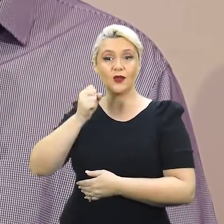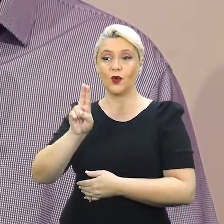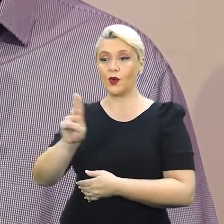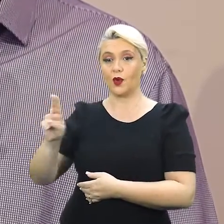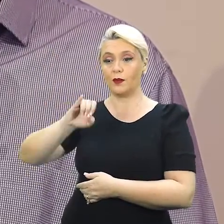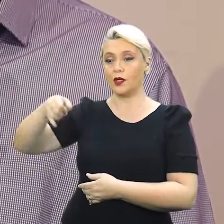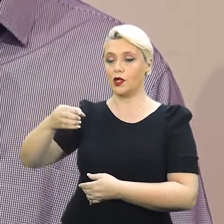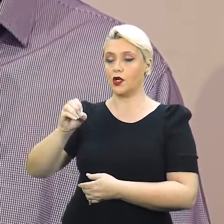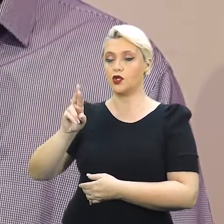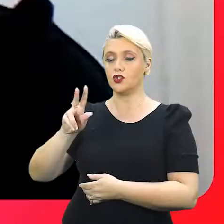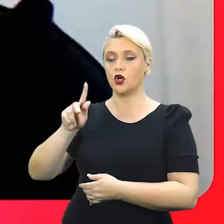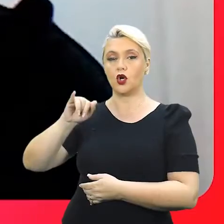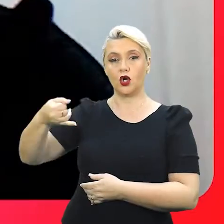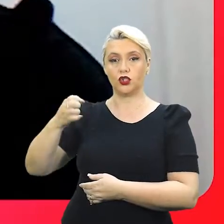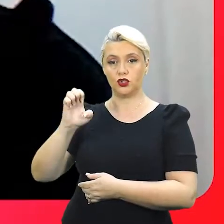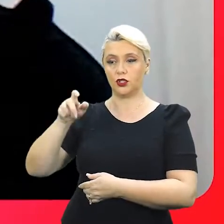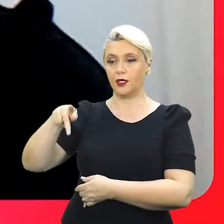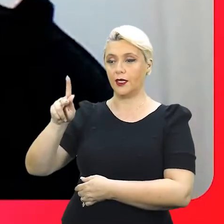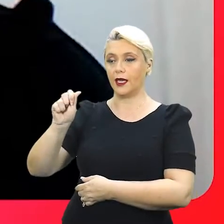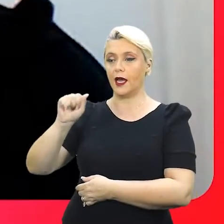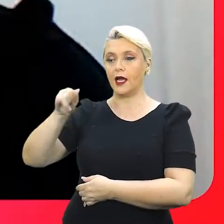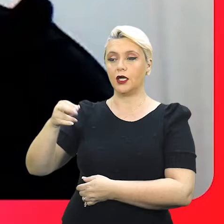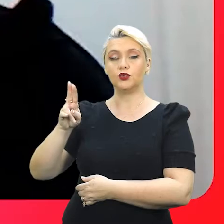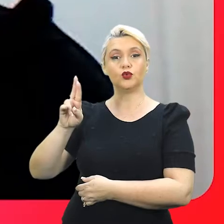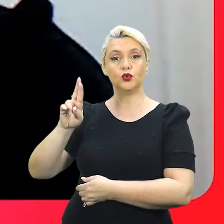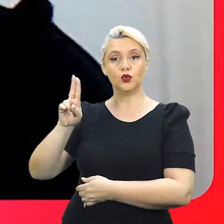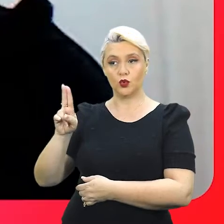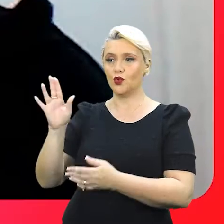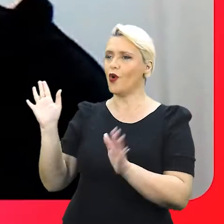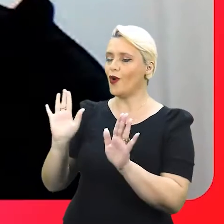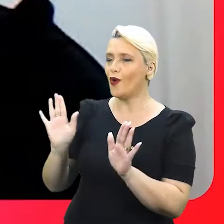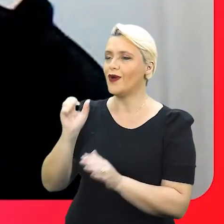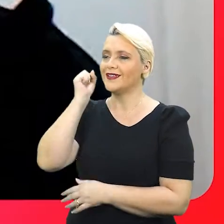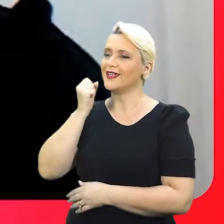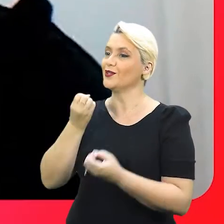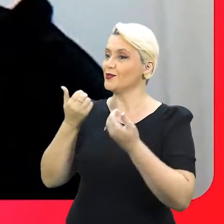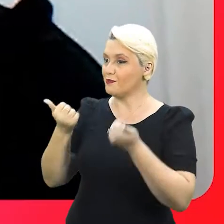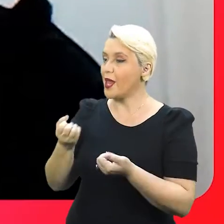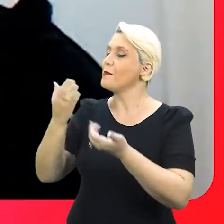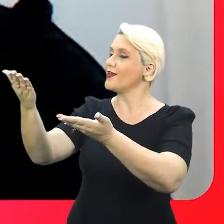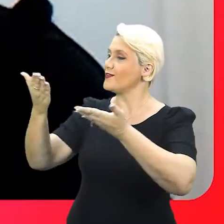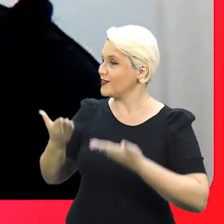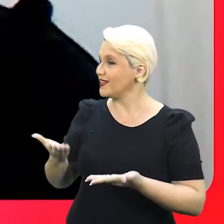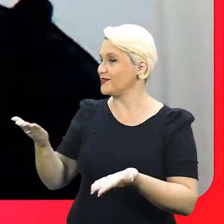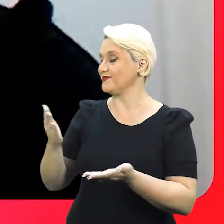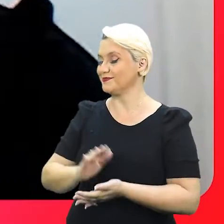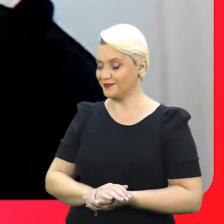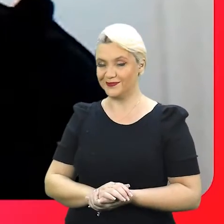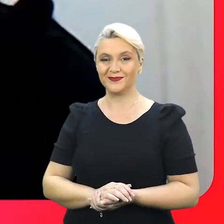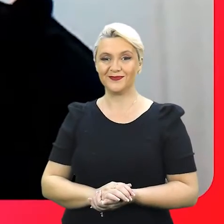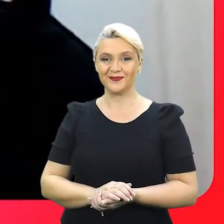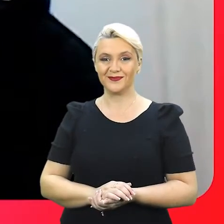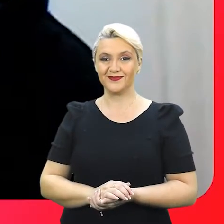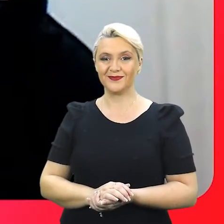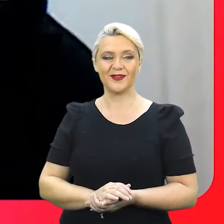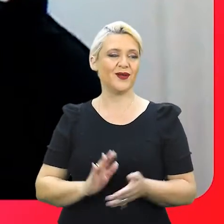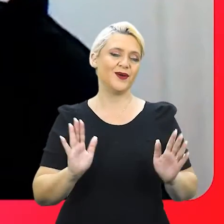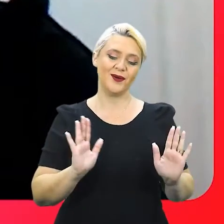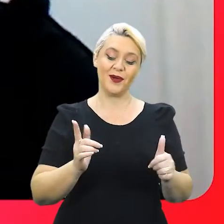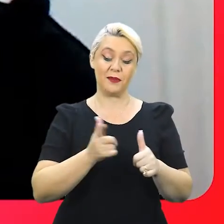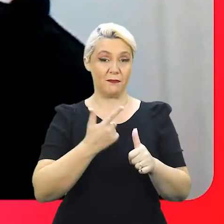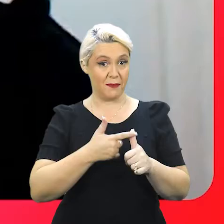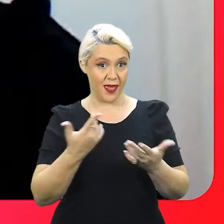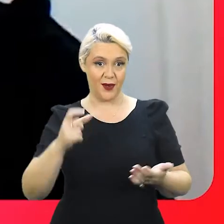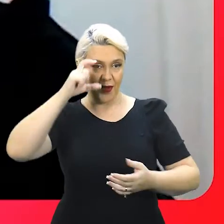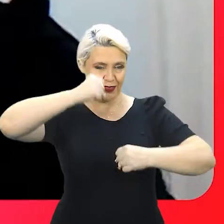Jorge Cajuru. Olá, senador, tudo bem com o senhor? Seja bem-vindo. Bom, primeiro,